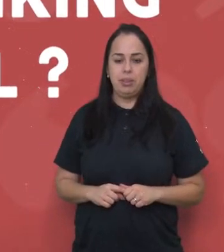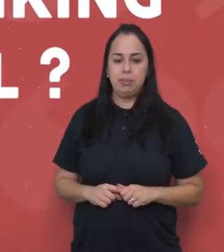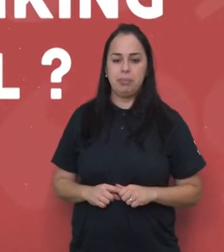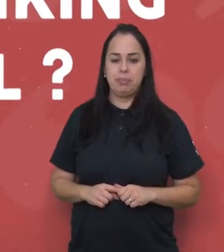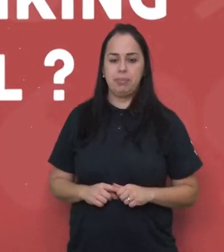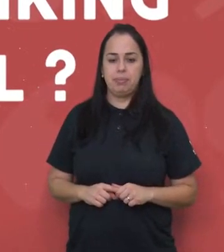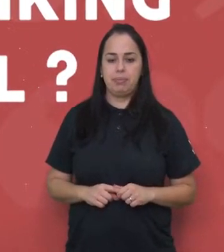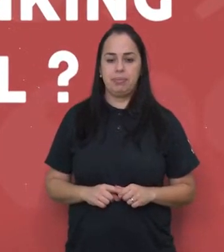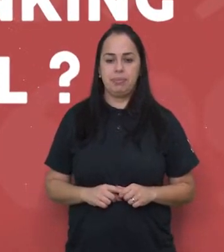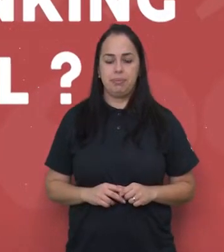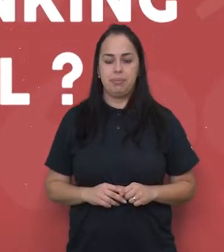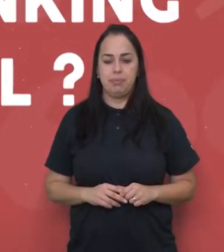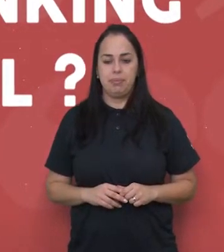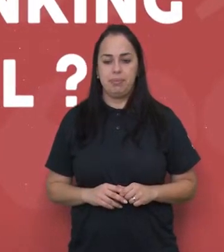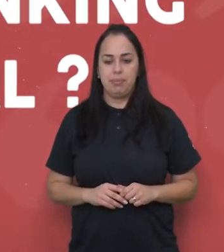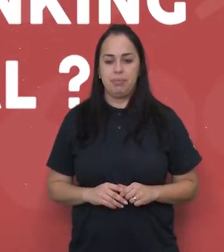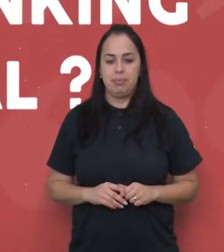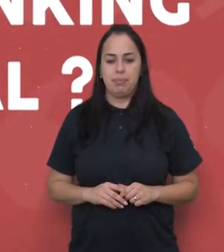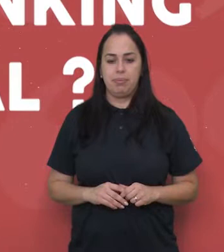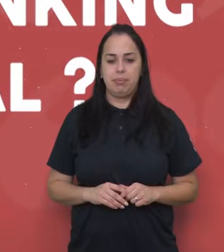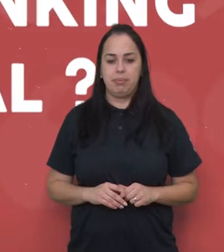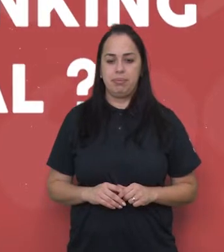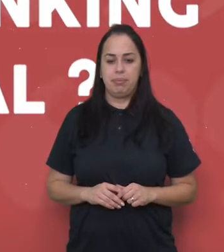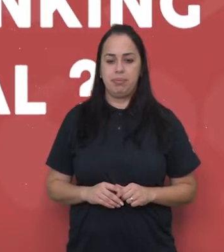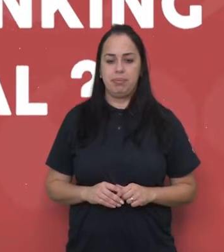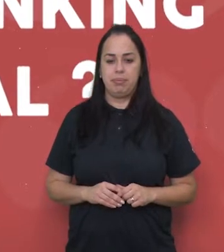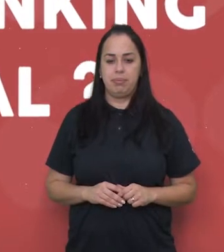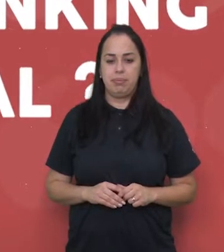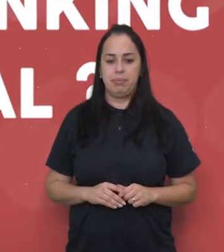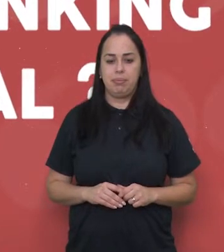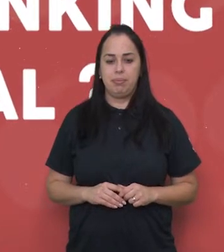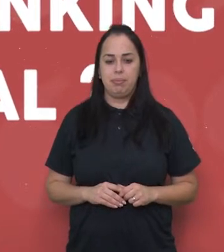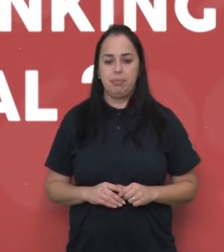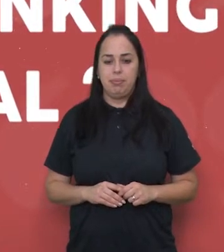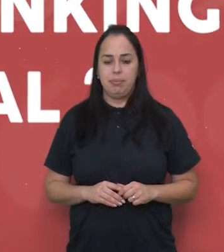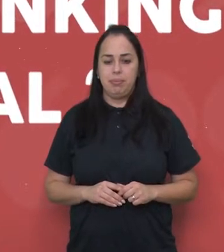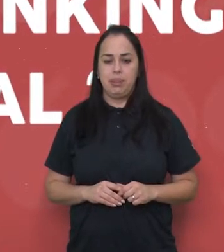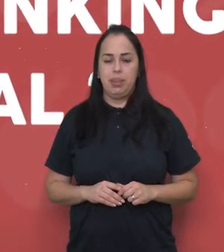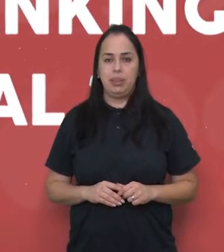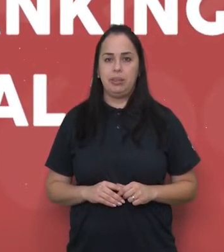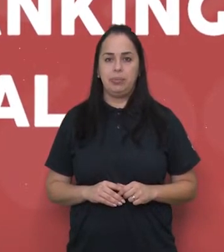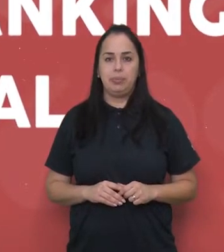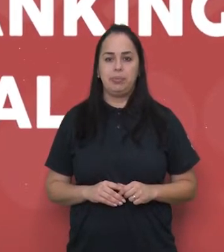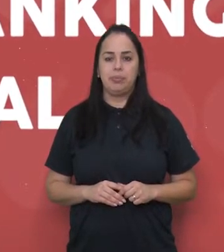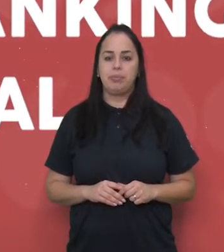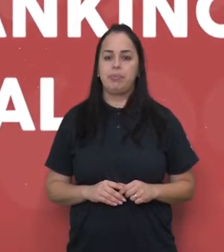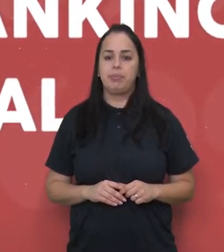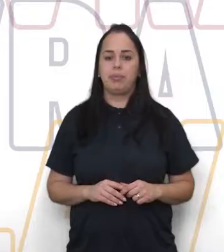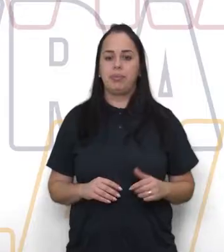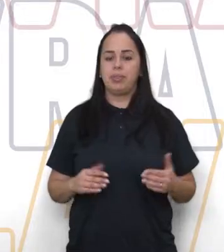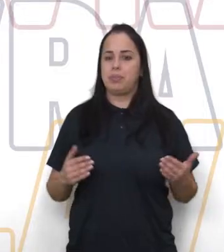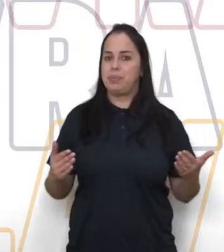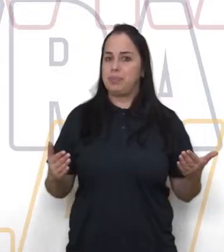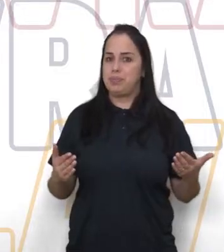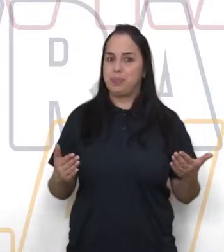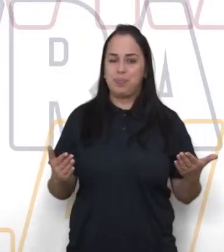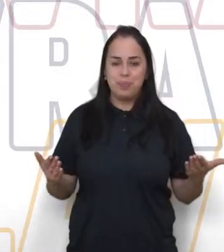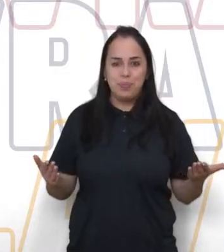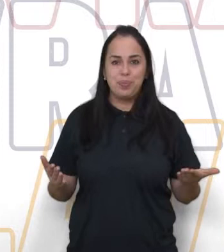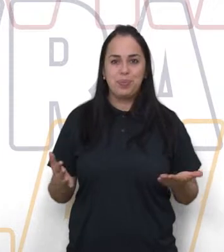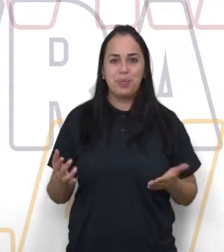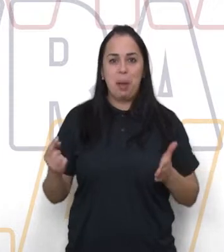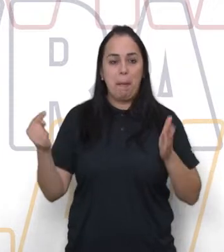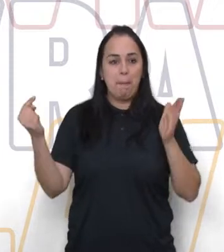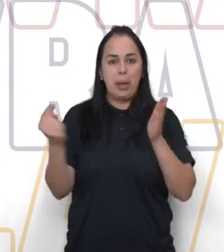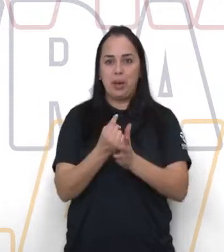que as indústrias brasileiras melhores seu posicionamento no ranking tecnológico Mundial uma